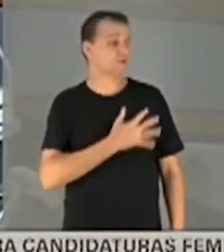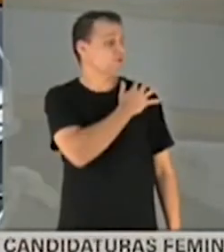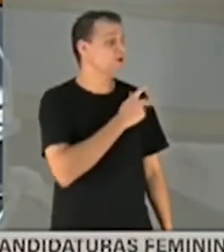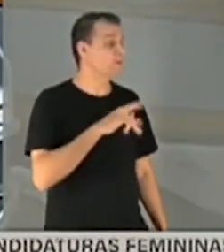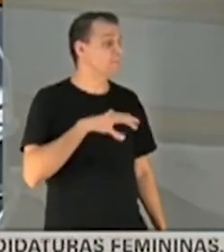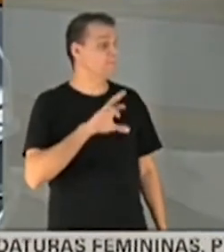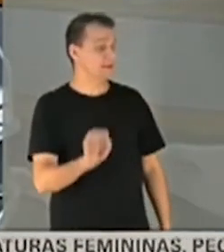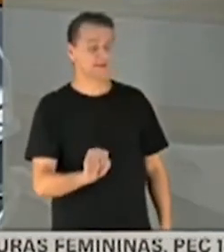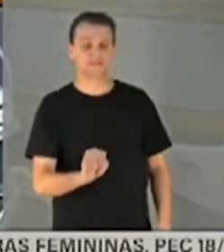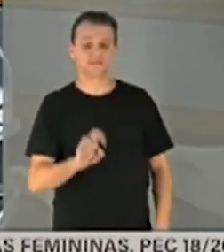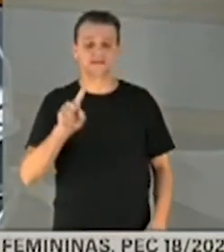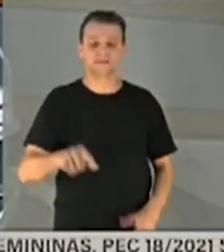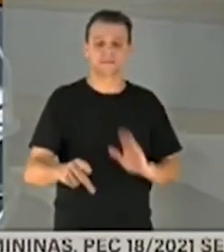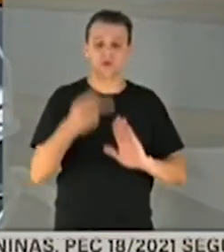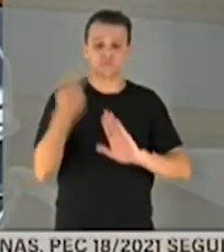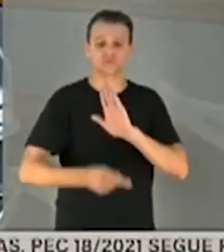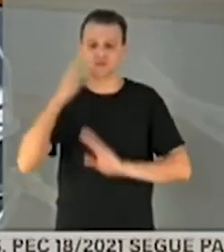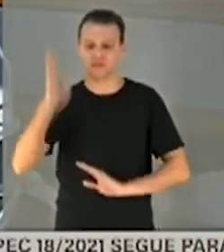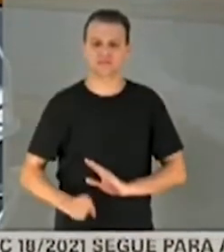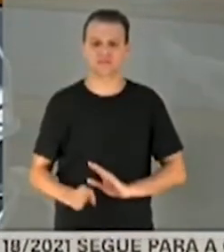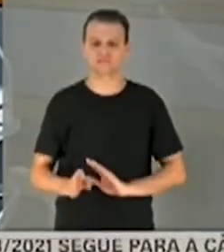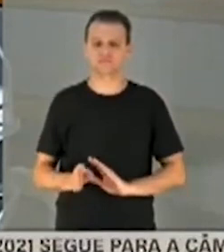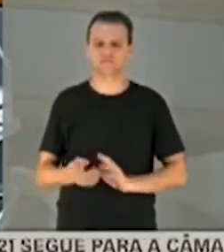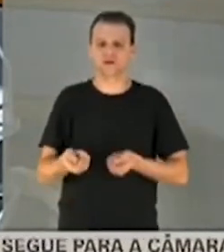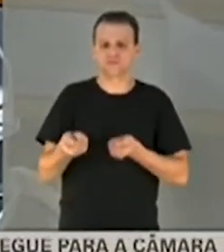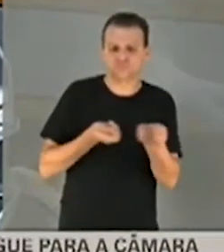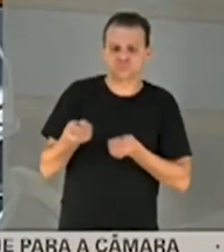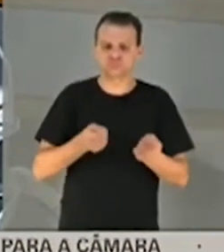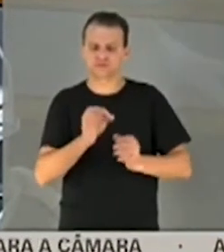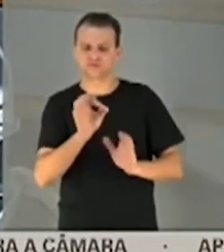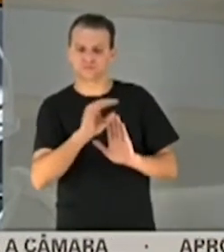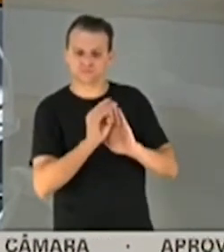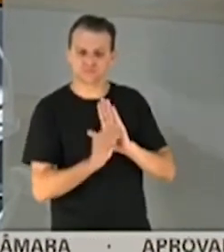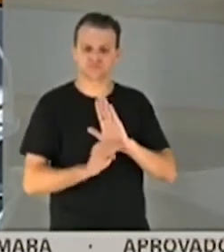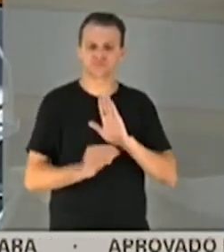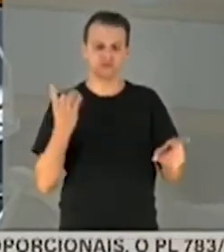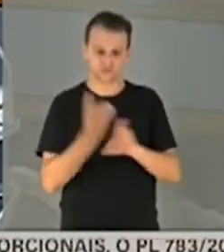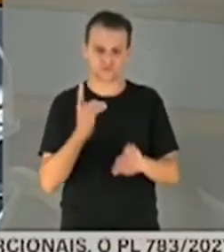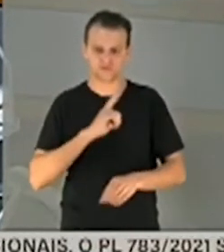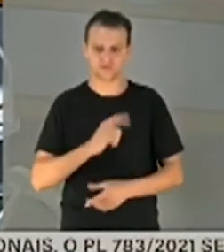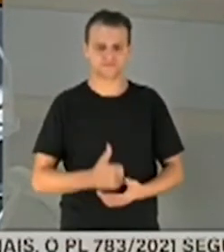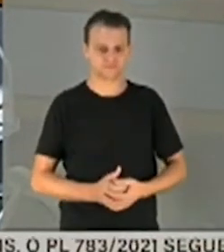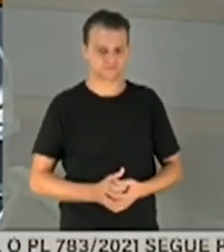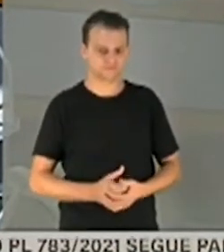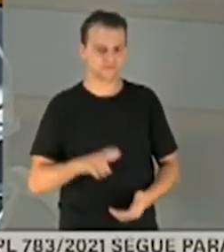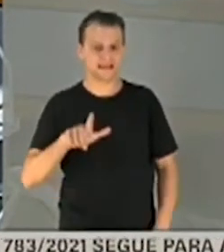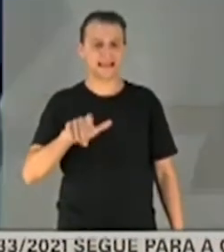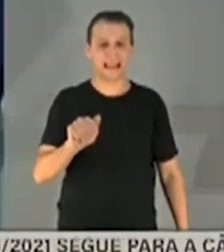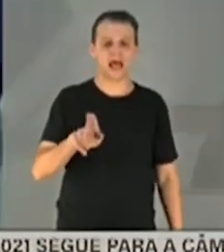presidente, coordenação do Plano Nacional de Operacionalização de Vacinas do Ministério da Saúde, senhor